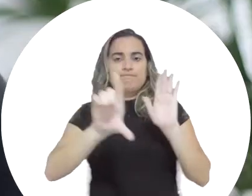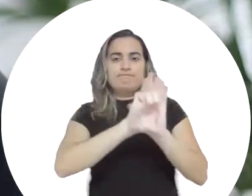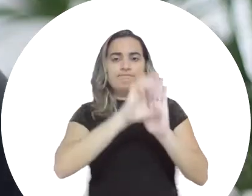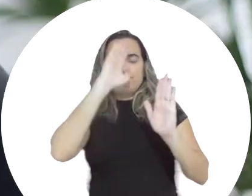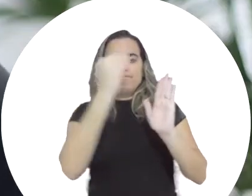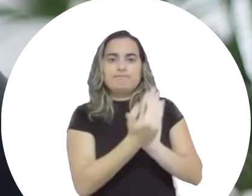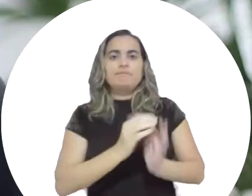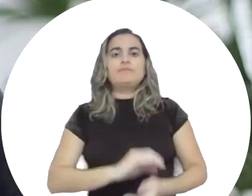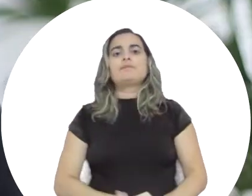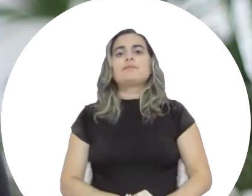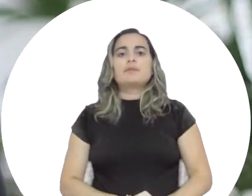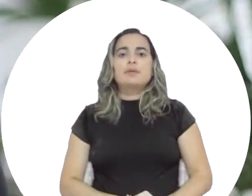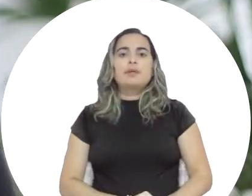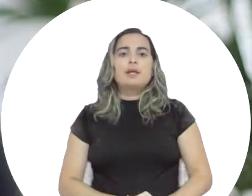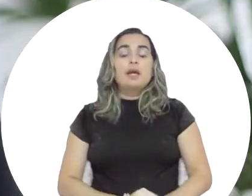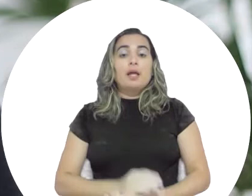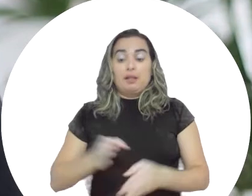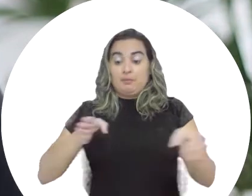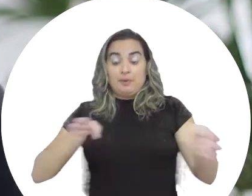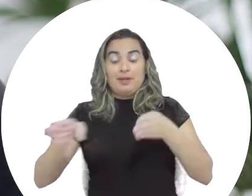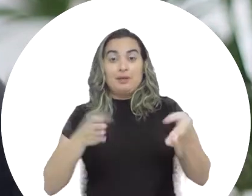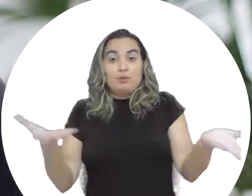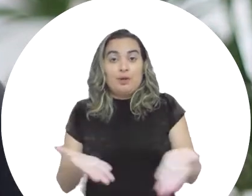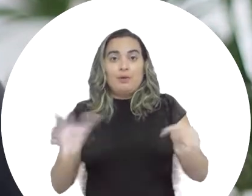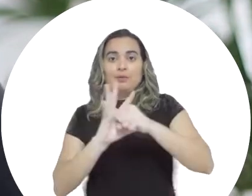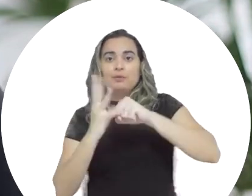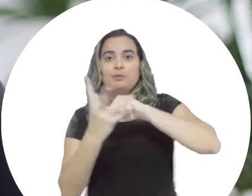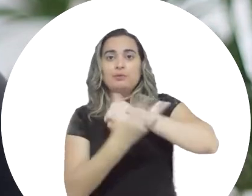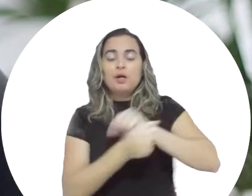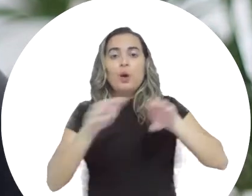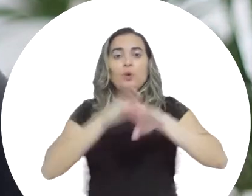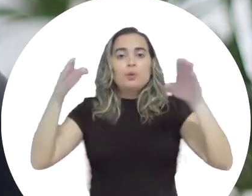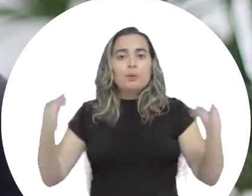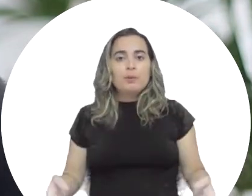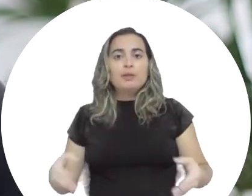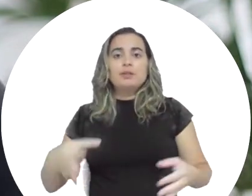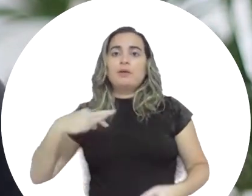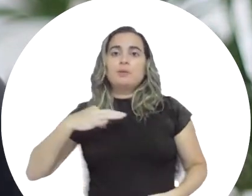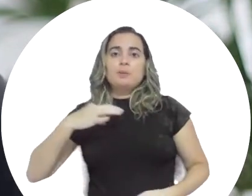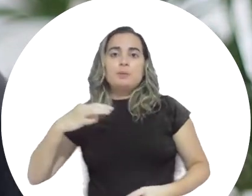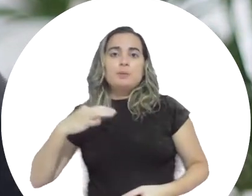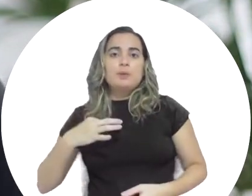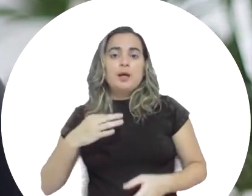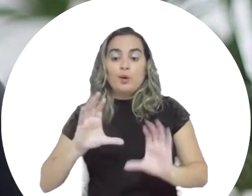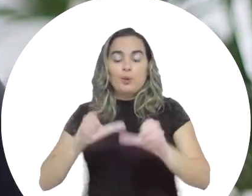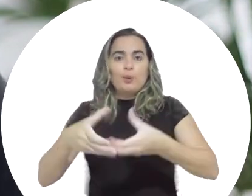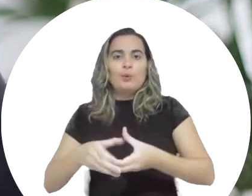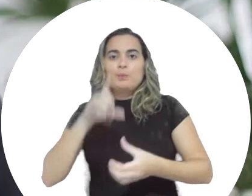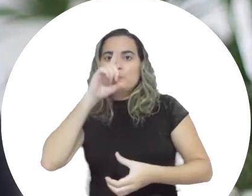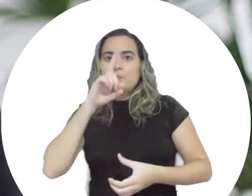Em razão da pandemia provocada pelo coronavírus, os mesários que fazem parte do grupo de risco serão substituídos por